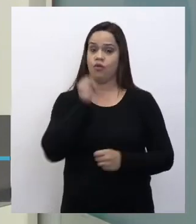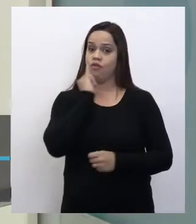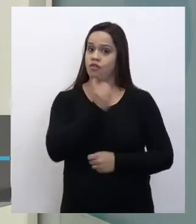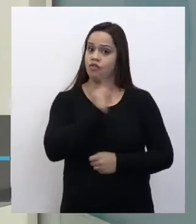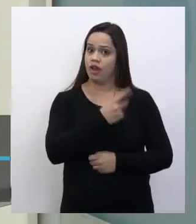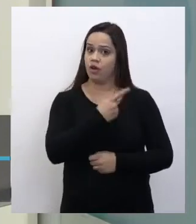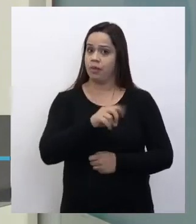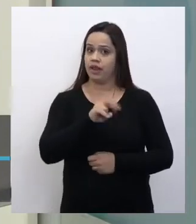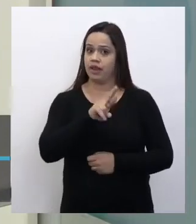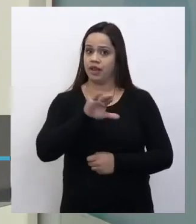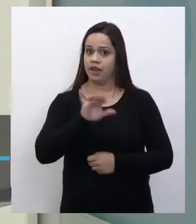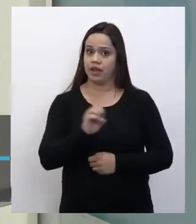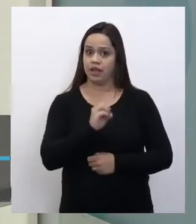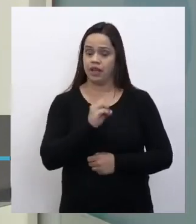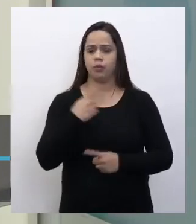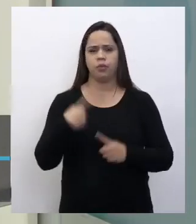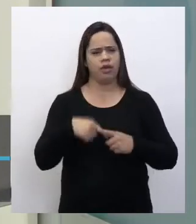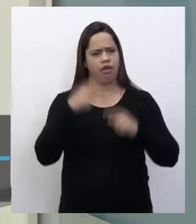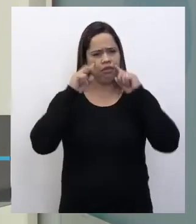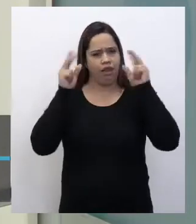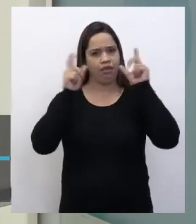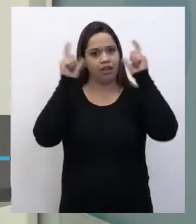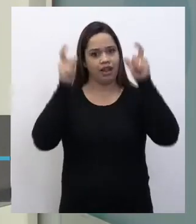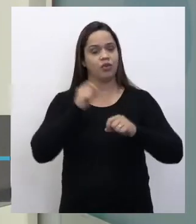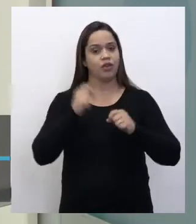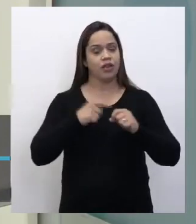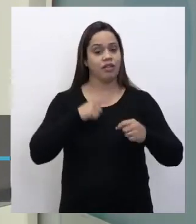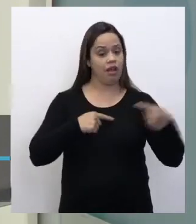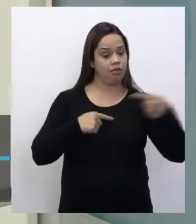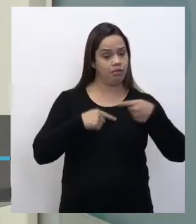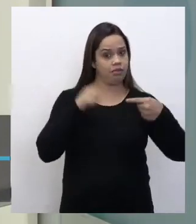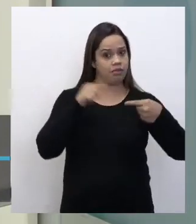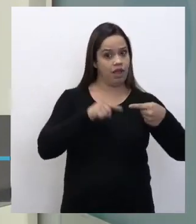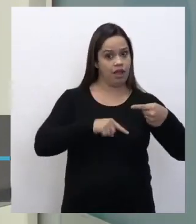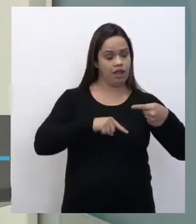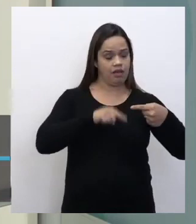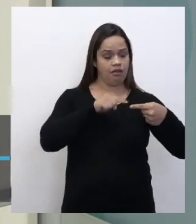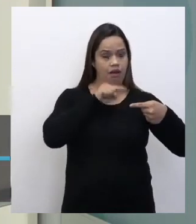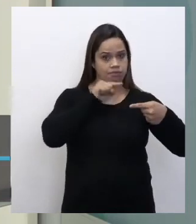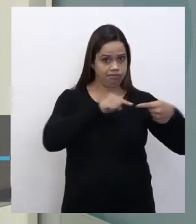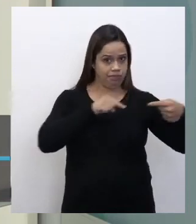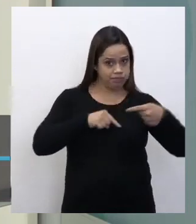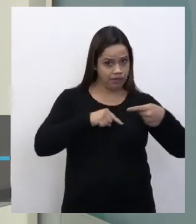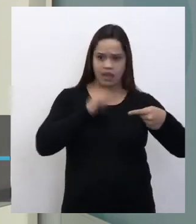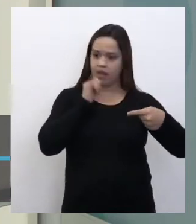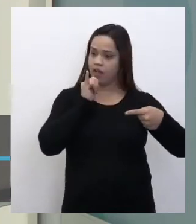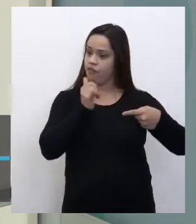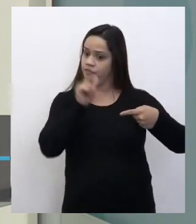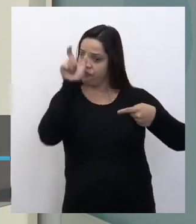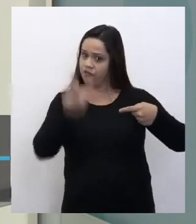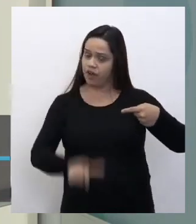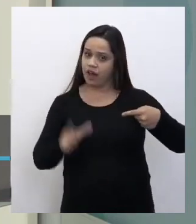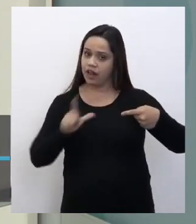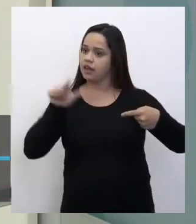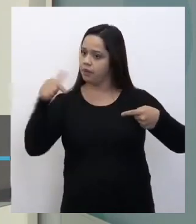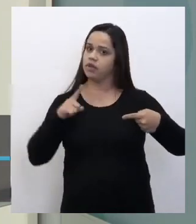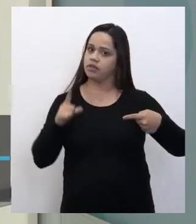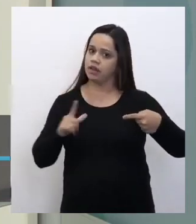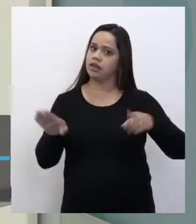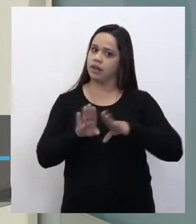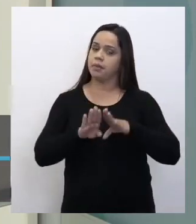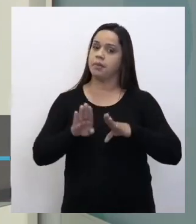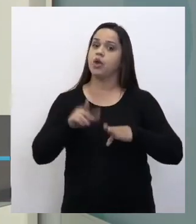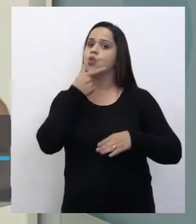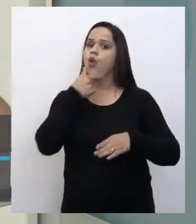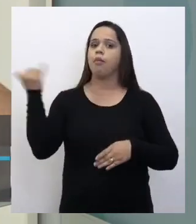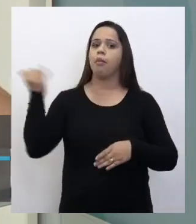é muito interessante, não é? Ali onde tem a travessão e tem a fala da personagem, logo depois tem a fala do narrador. Se vocês prestarem